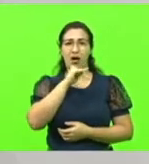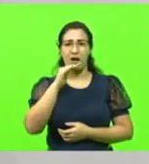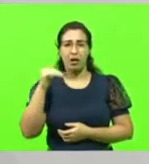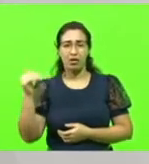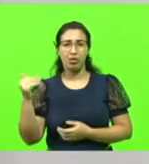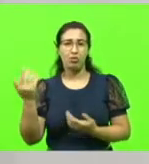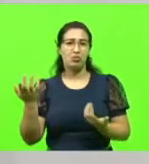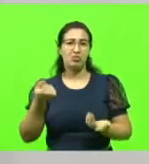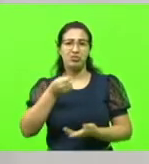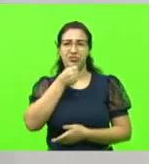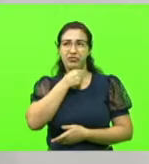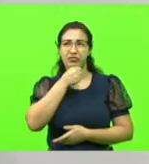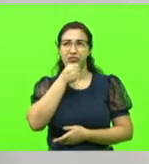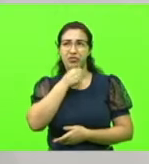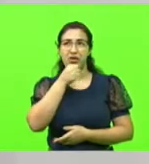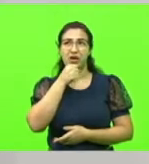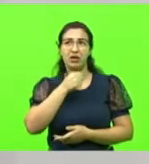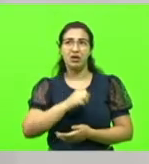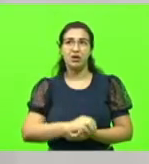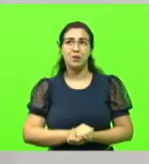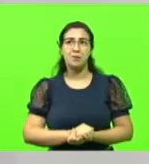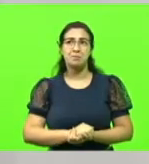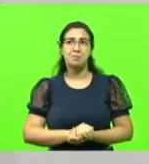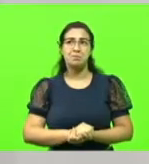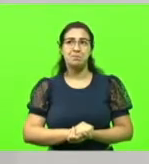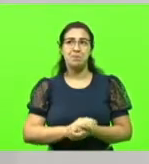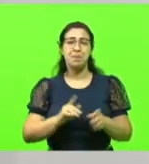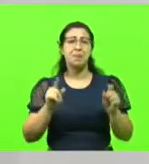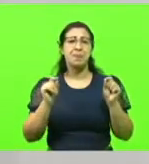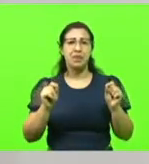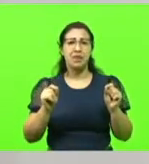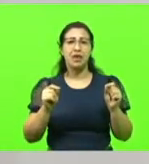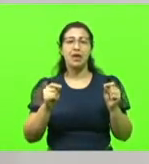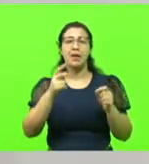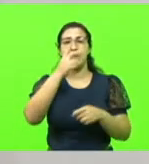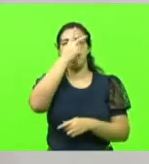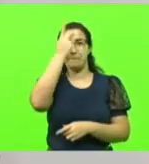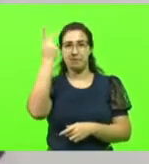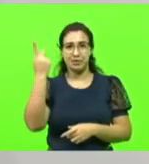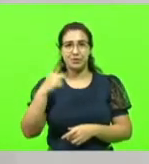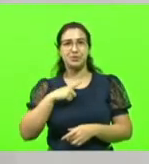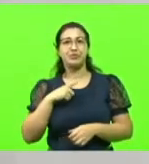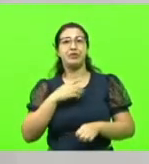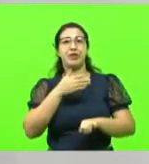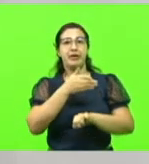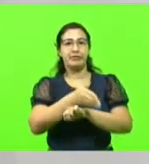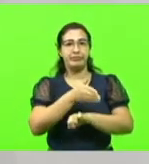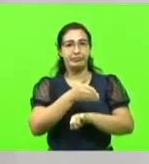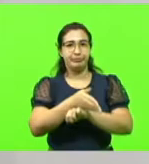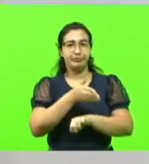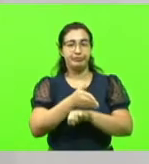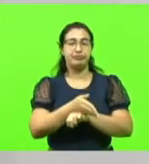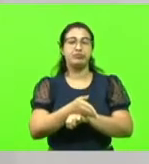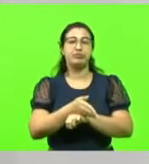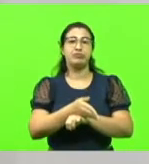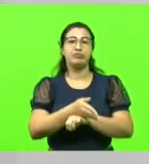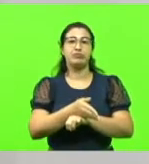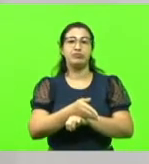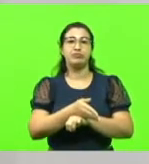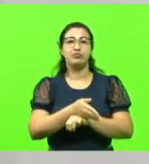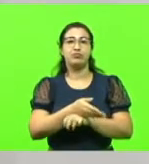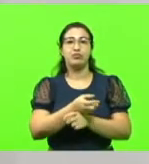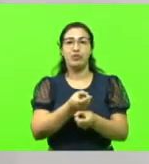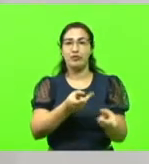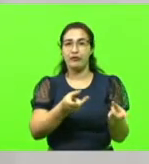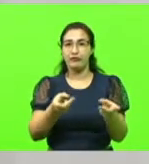é um idoso, nós estamos falando de uma pessoa envolvida com o tráfico de drogas, que estava em posse